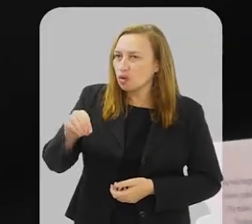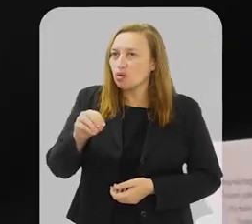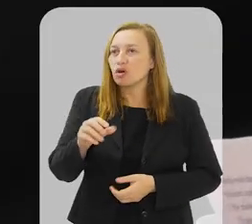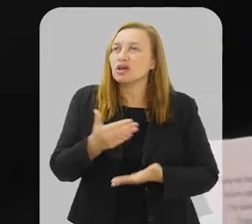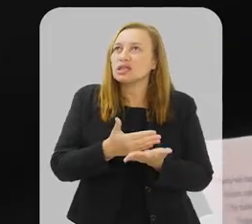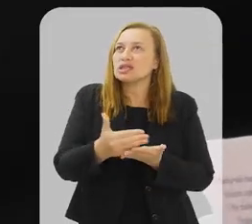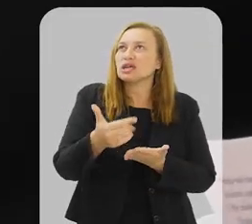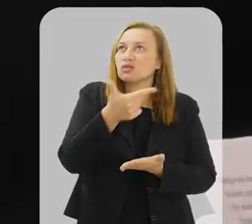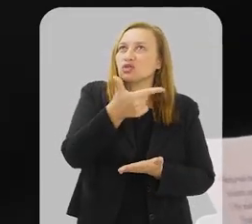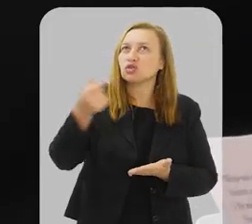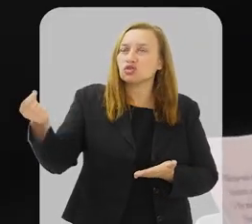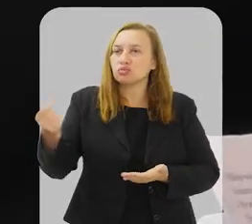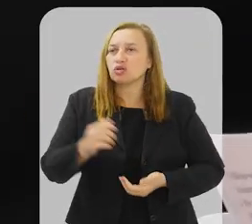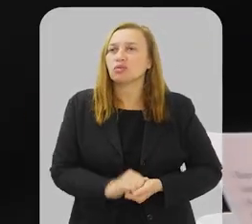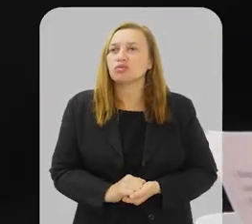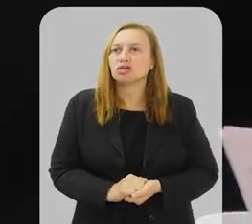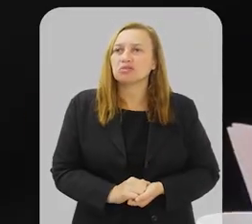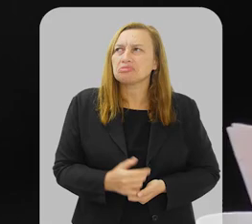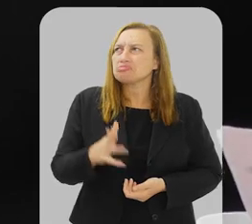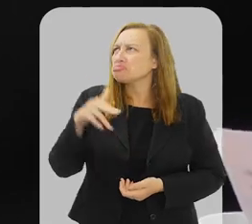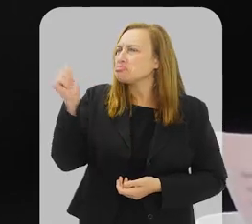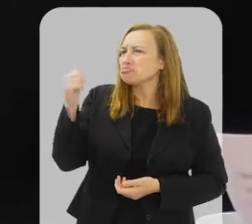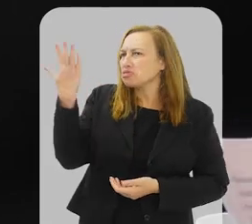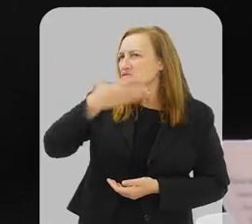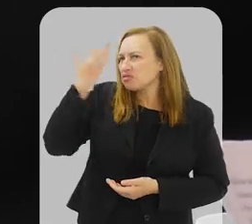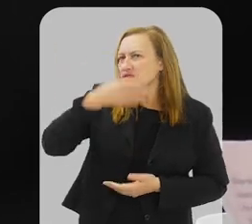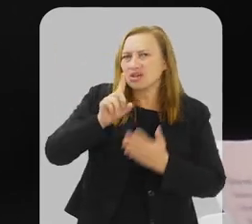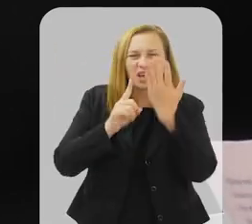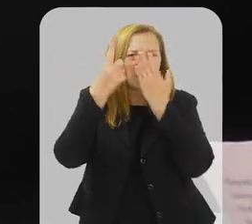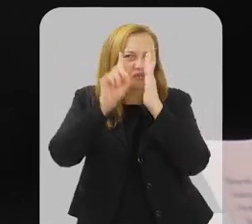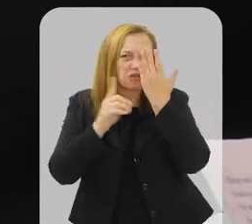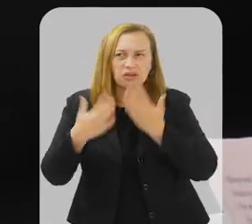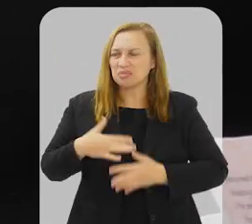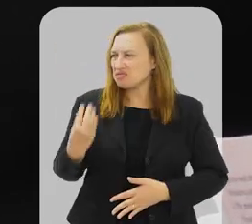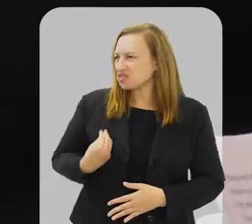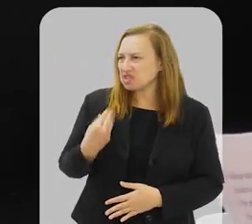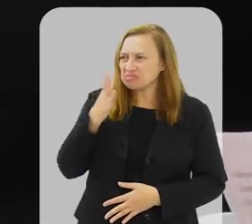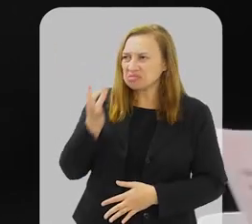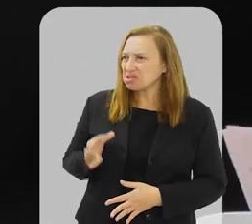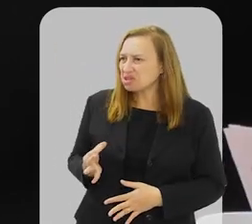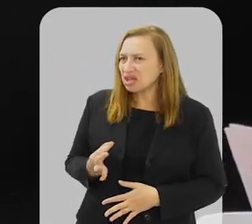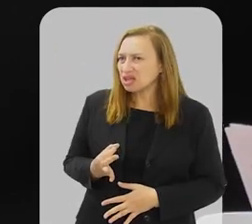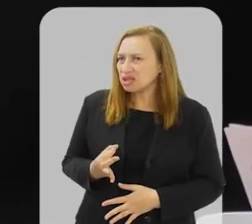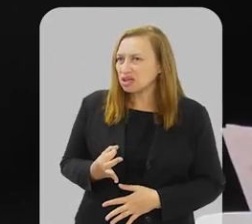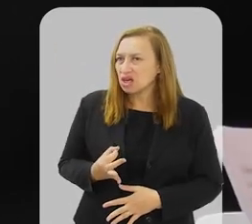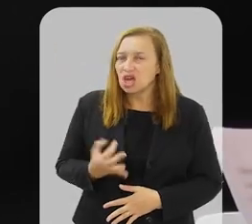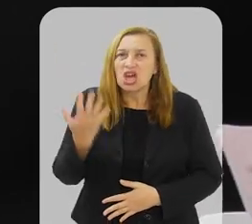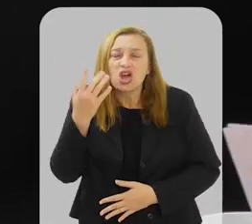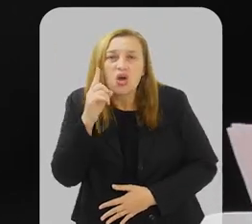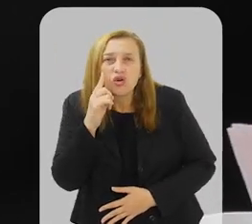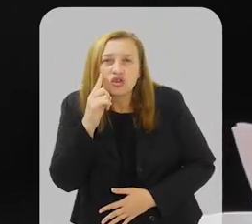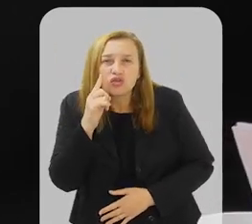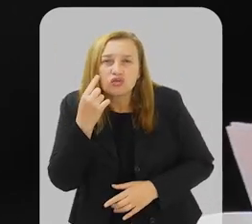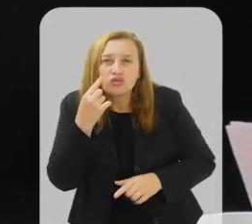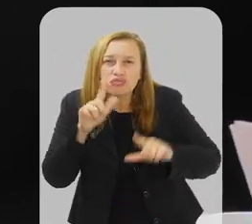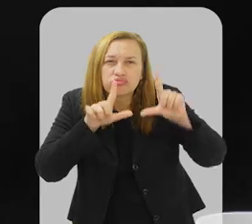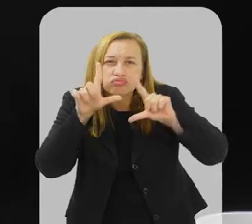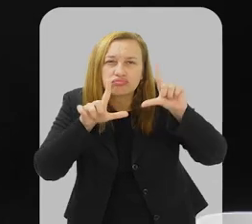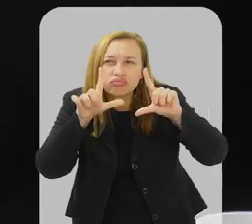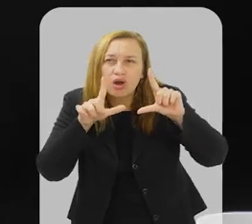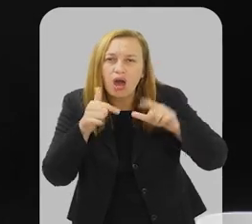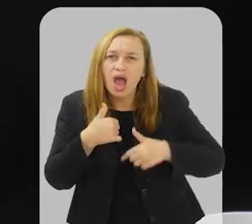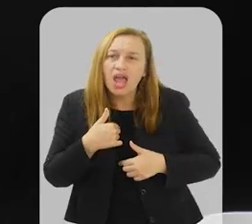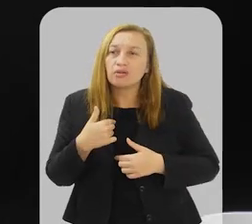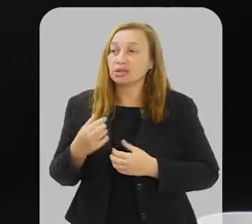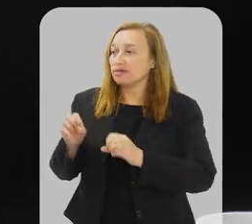eu comecei nos anos 2000 e eu não nunca tinha visto carnaval na minha vida não sabia do que se tratava eu via na